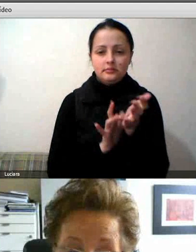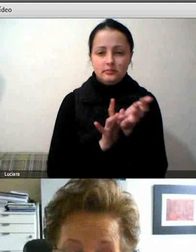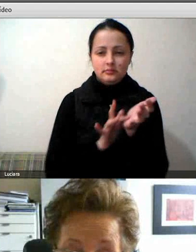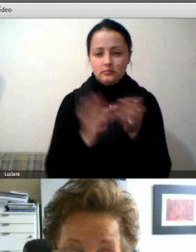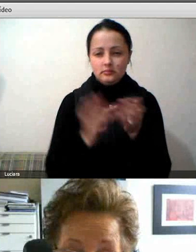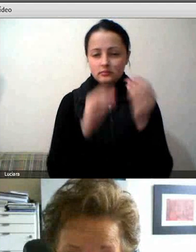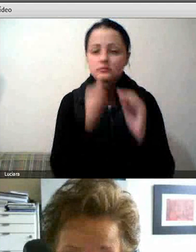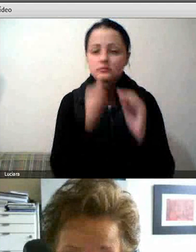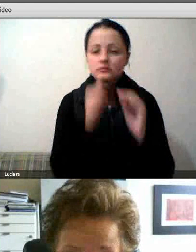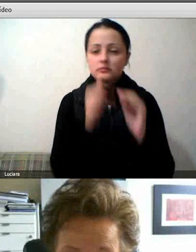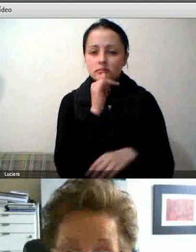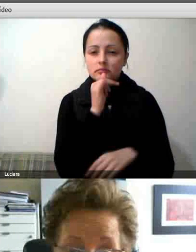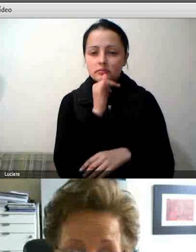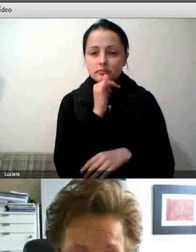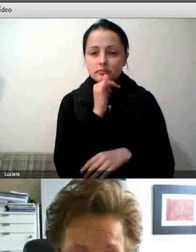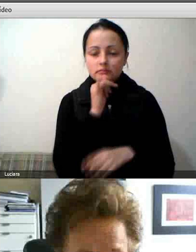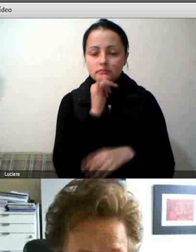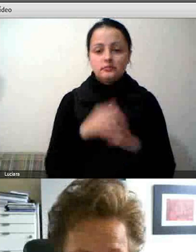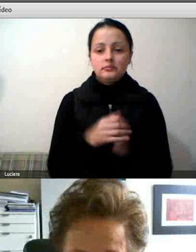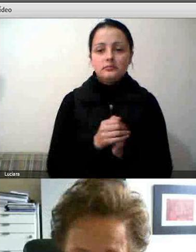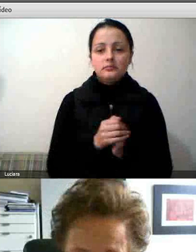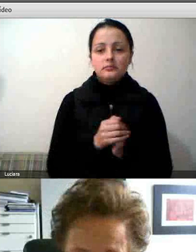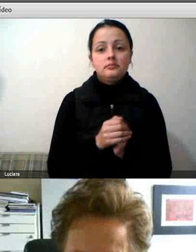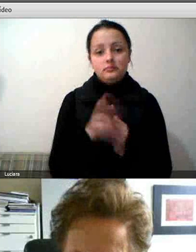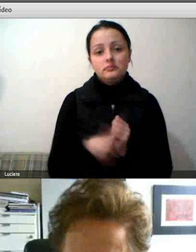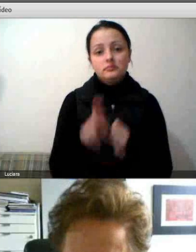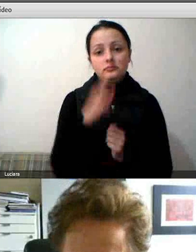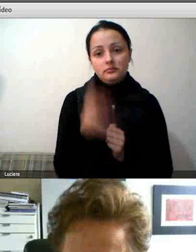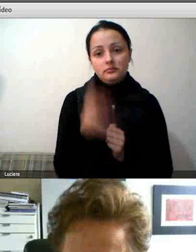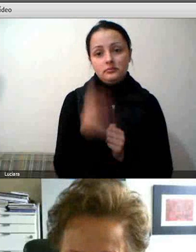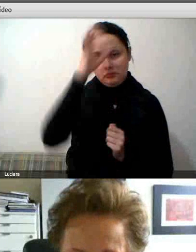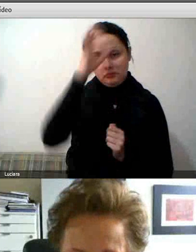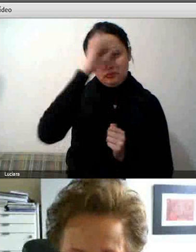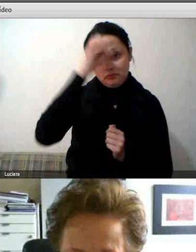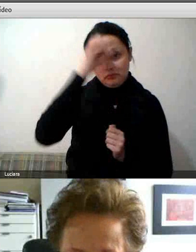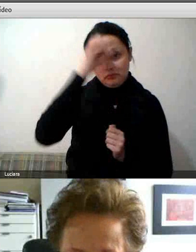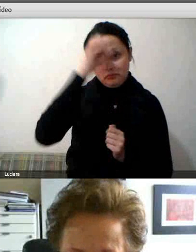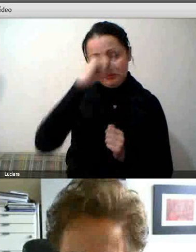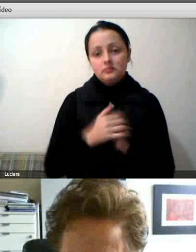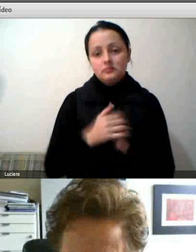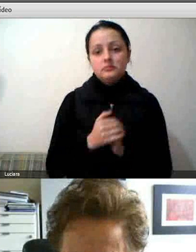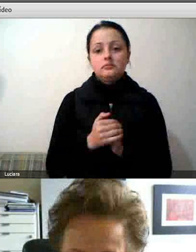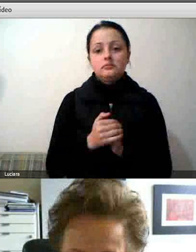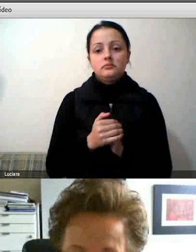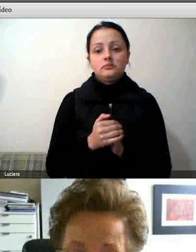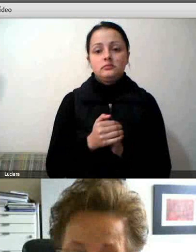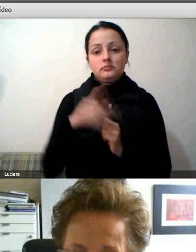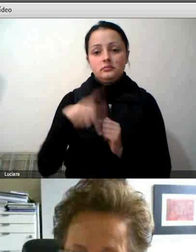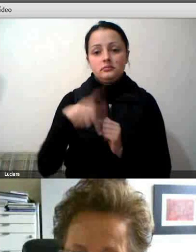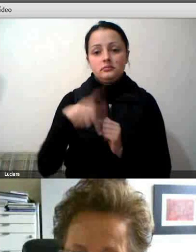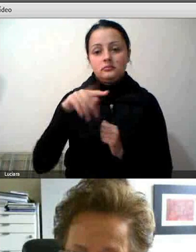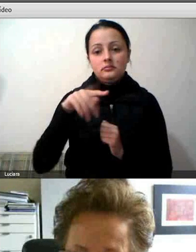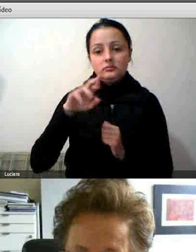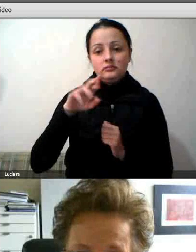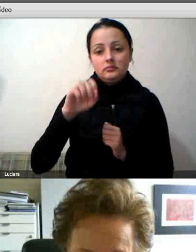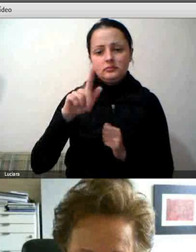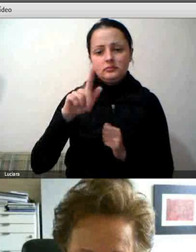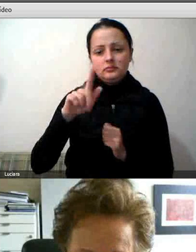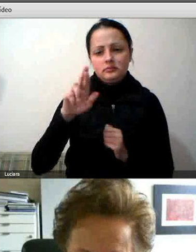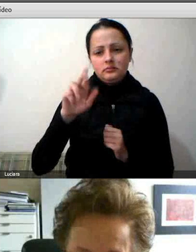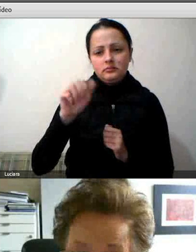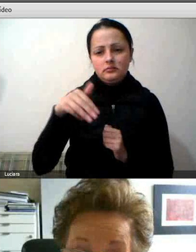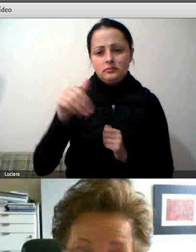com a percepção, não como o ensino tradicional trabalha a percepção. Por exemplo, quando a gente